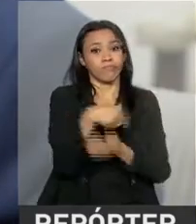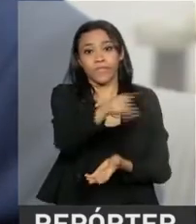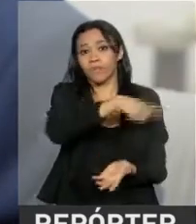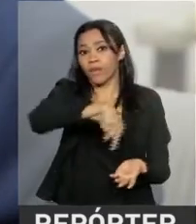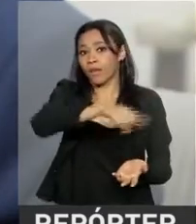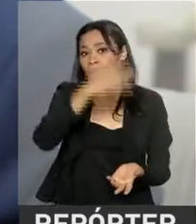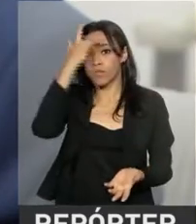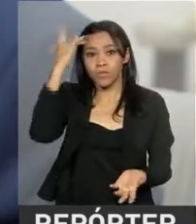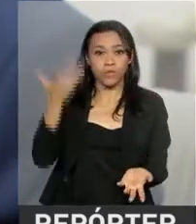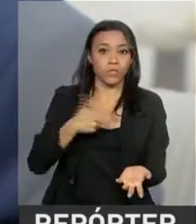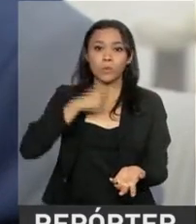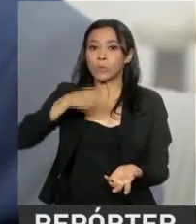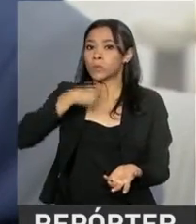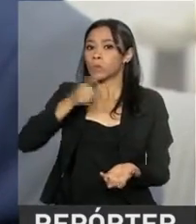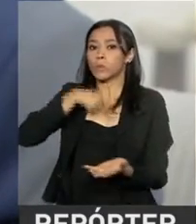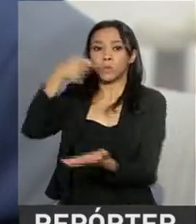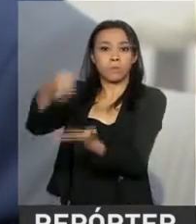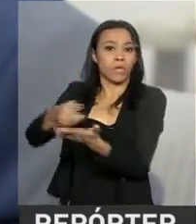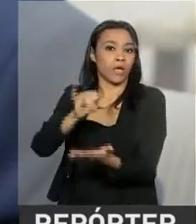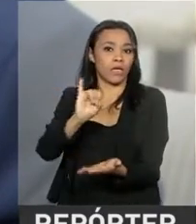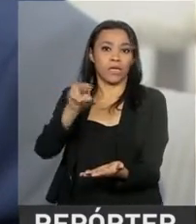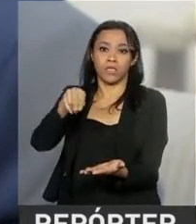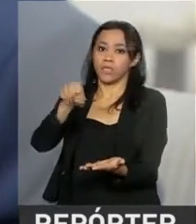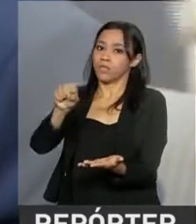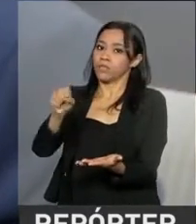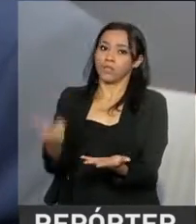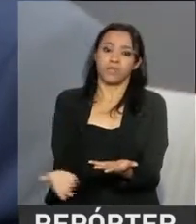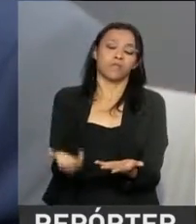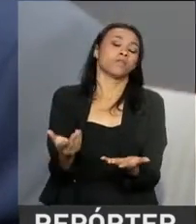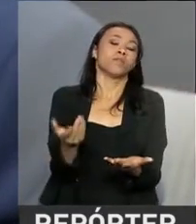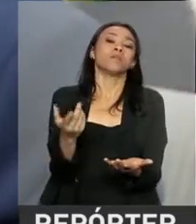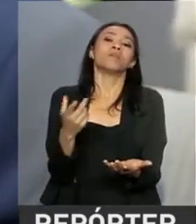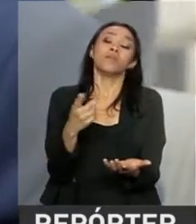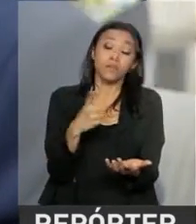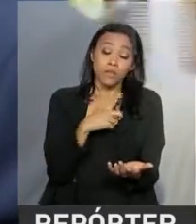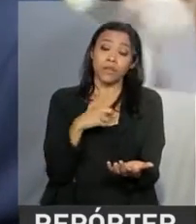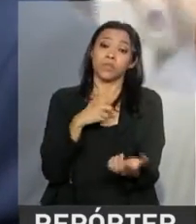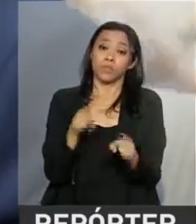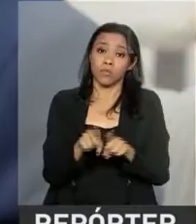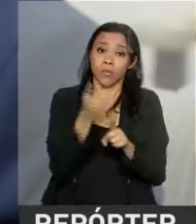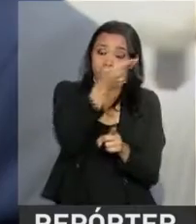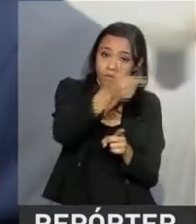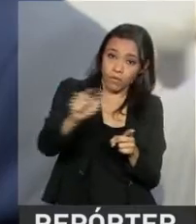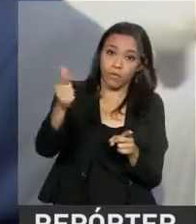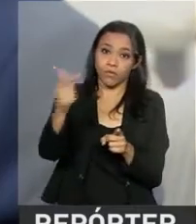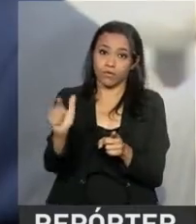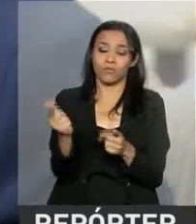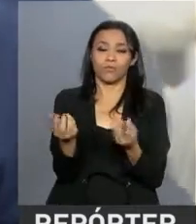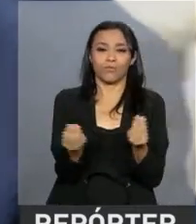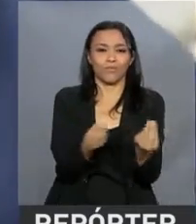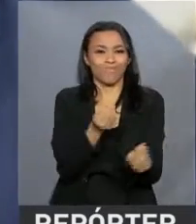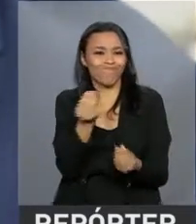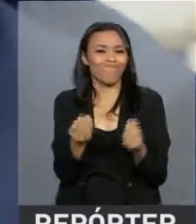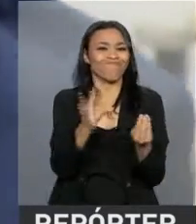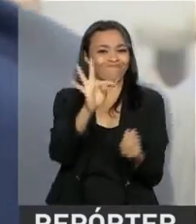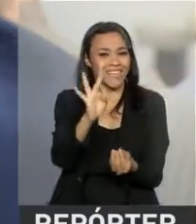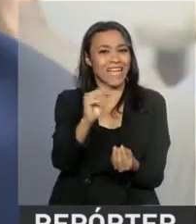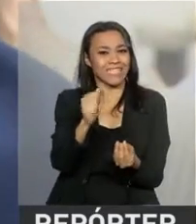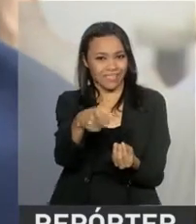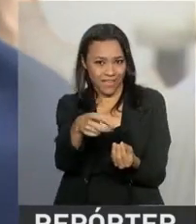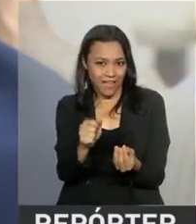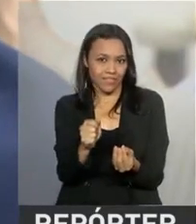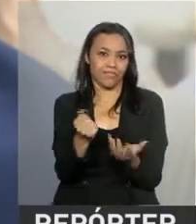do mercado de trabalho, e do outro lado nós temos benefícios que rodam, né, naturalmente, segundo suas taxas de